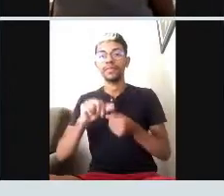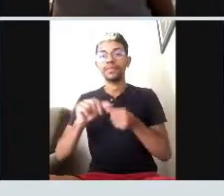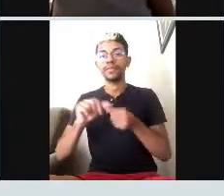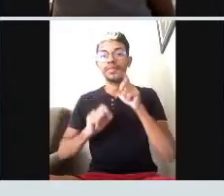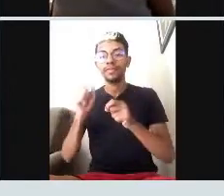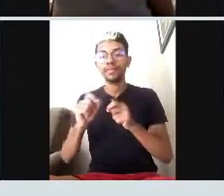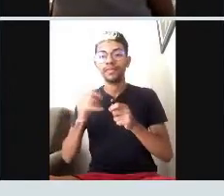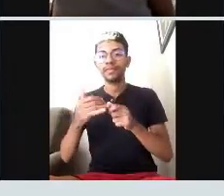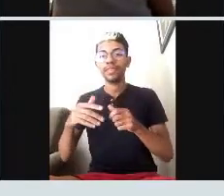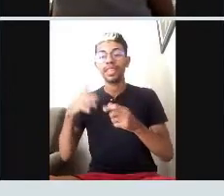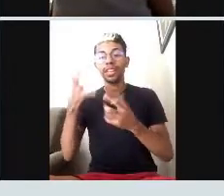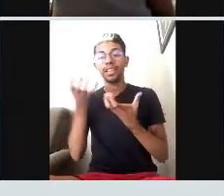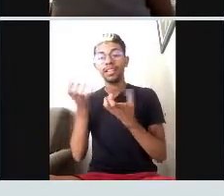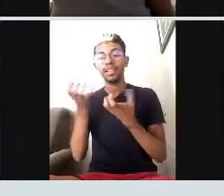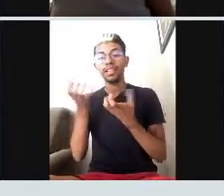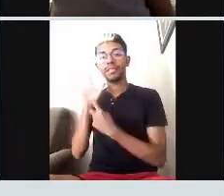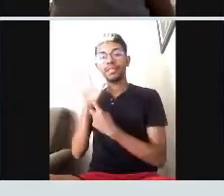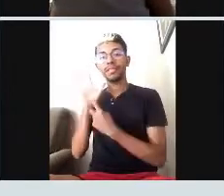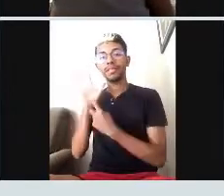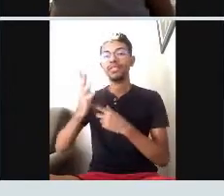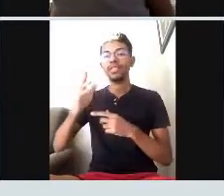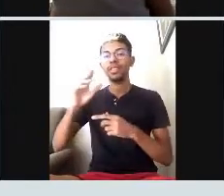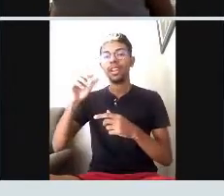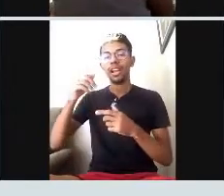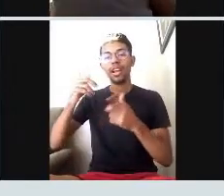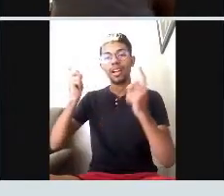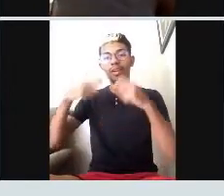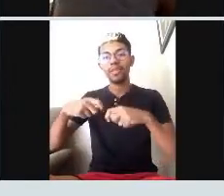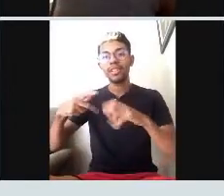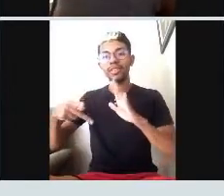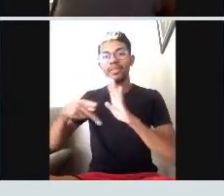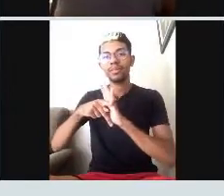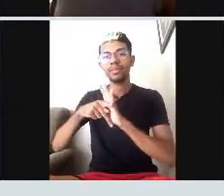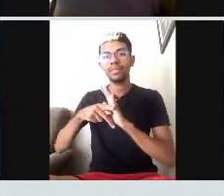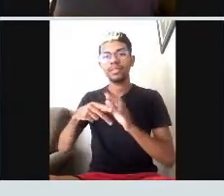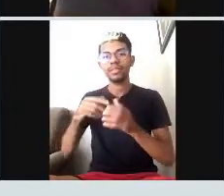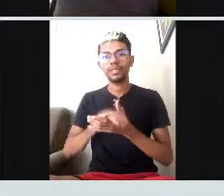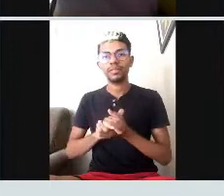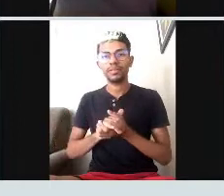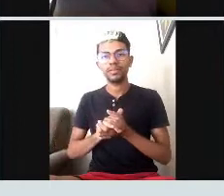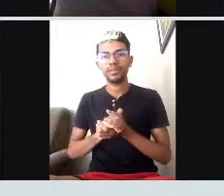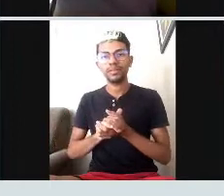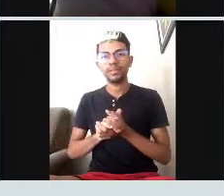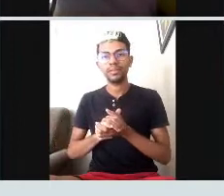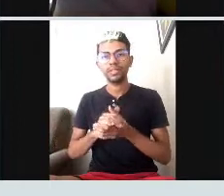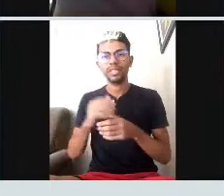Acho que travou de novo. Não sei porque tá travando, porque minha internet é tão boa.